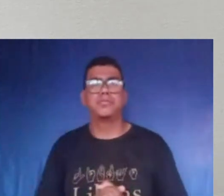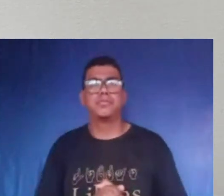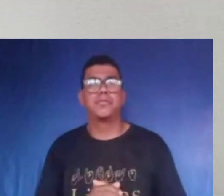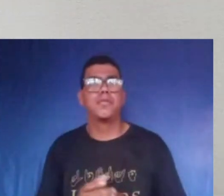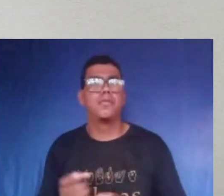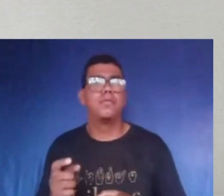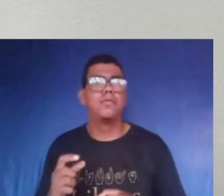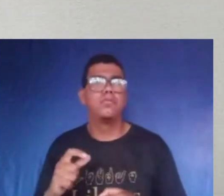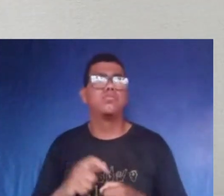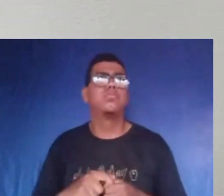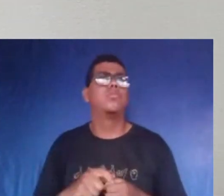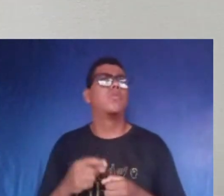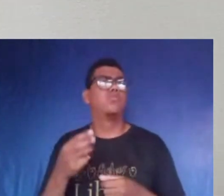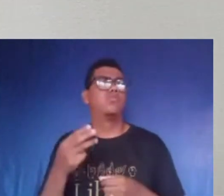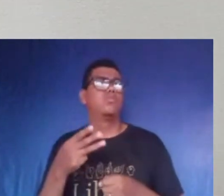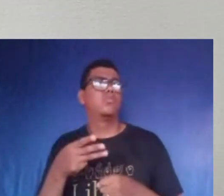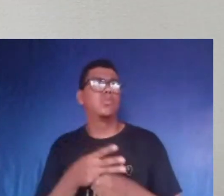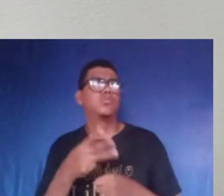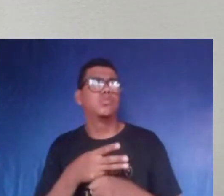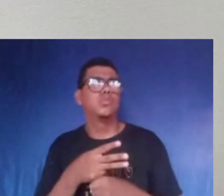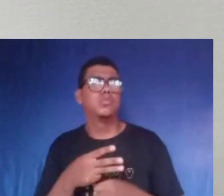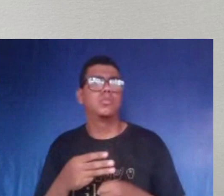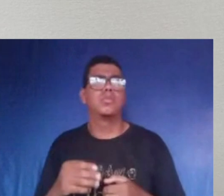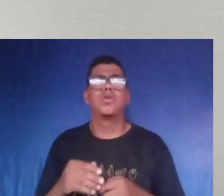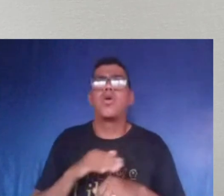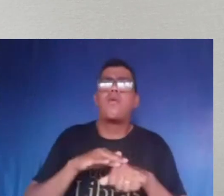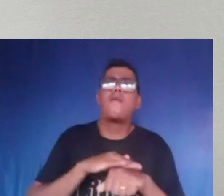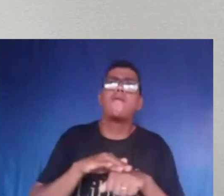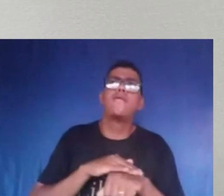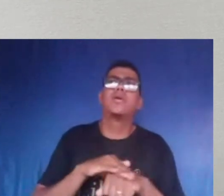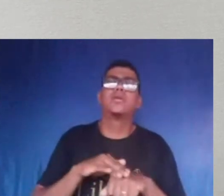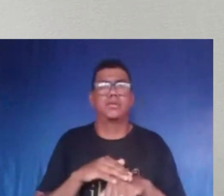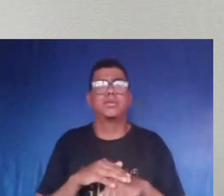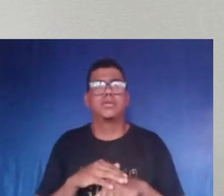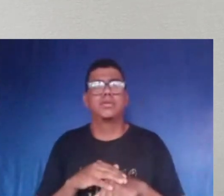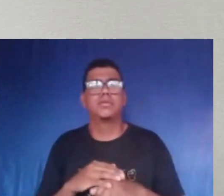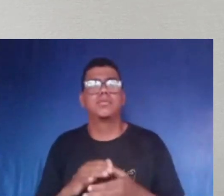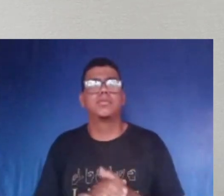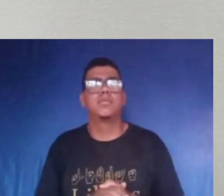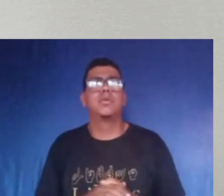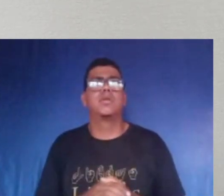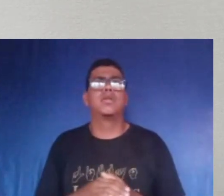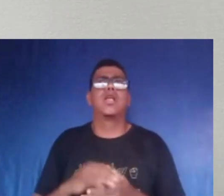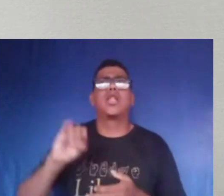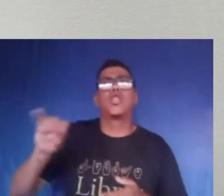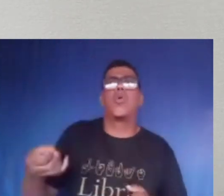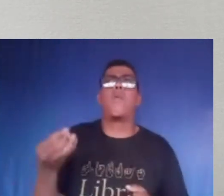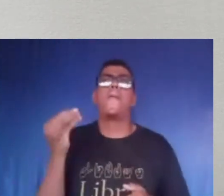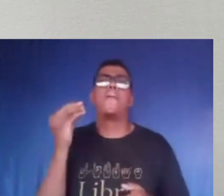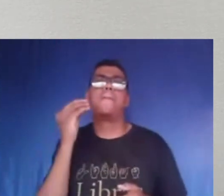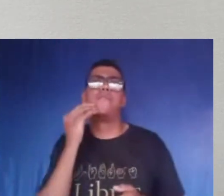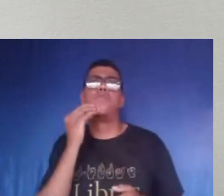mesmo, a gente precisava de umas cenourinhas aqui para a gente colocar no meio da sopa. E nessa sua argumentação, conversa, ele ia